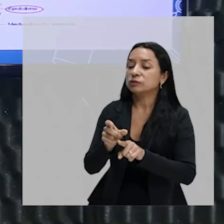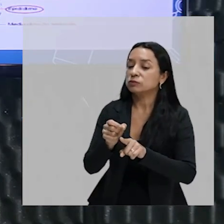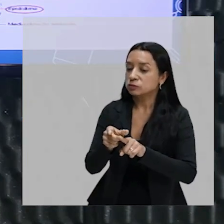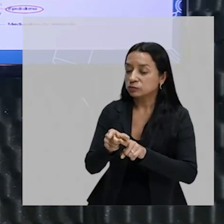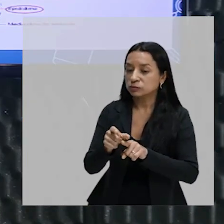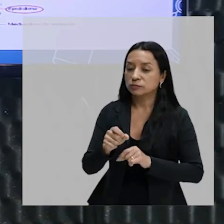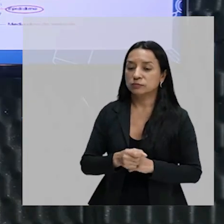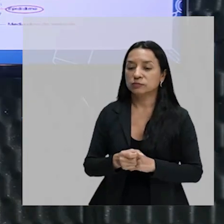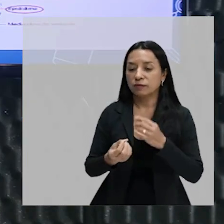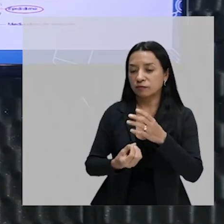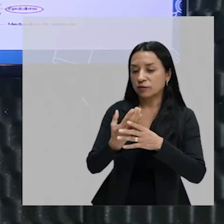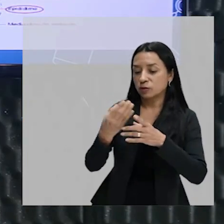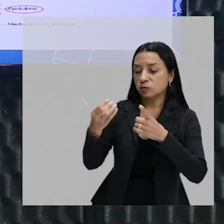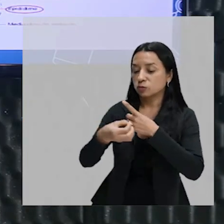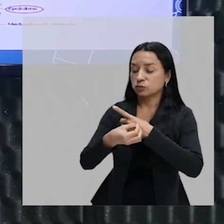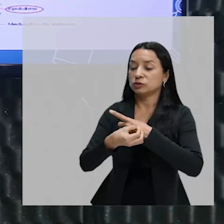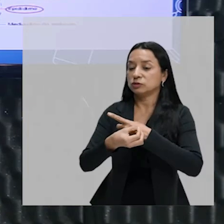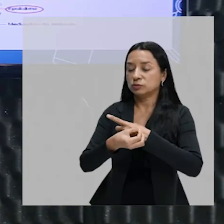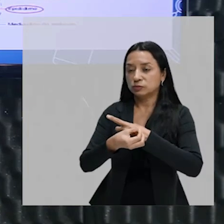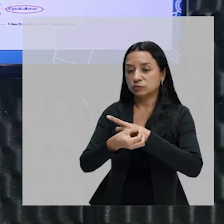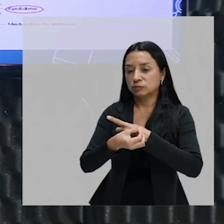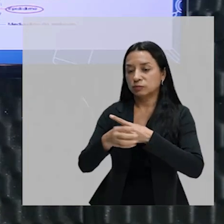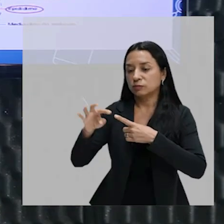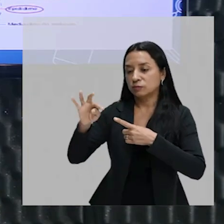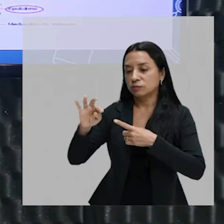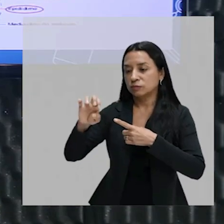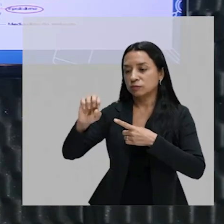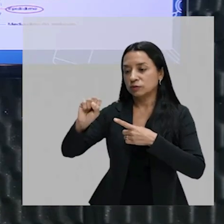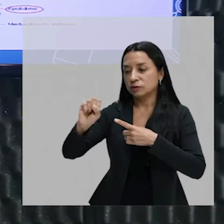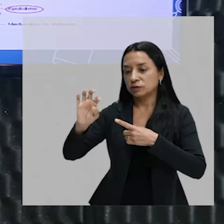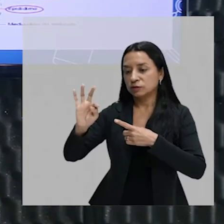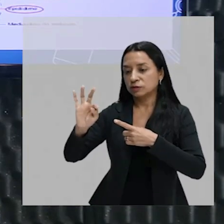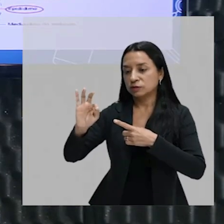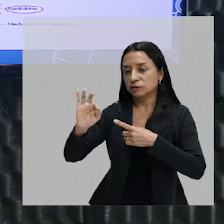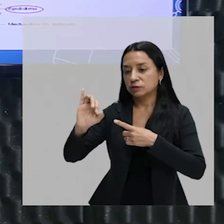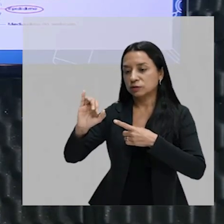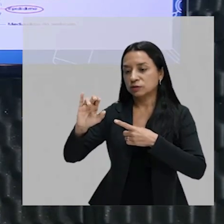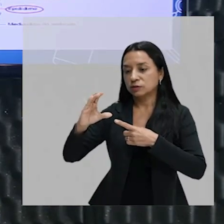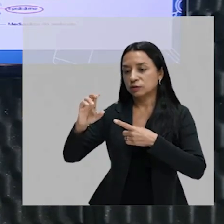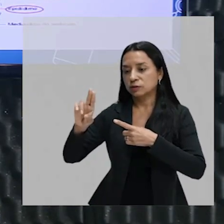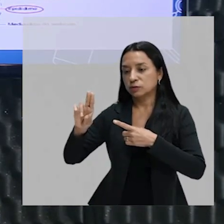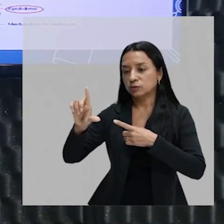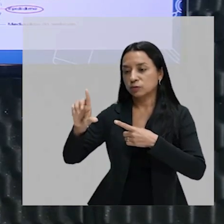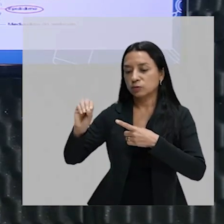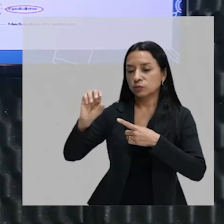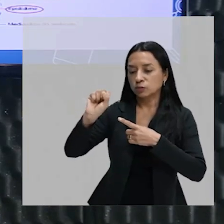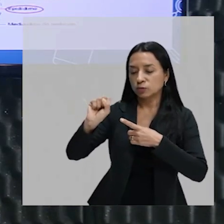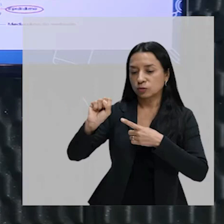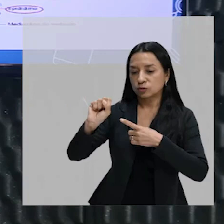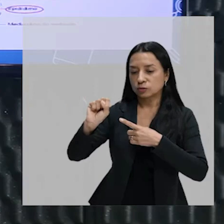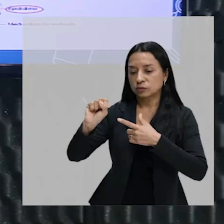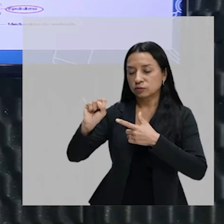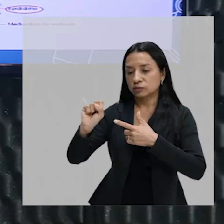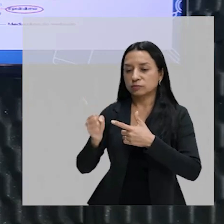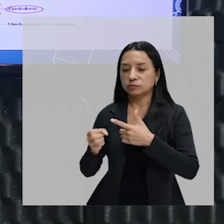nos testículos Tá bom então os testículos ficam aqui ó que é o testículo que fica logo abaixo de uma